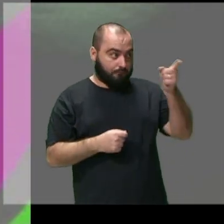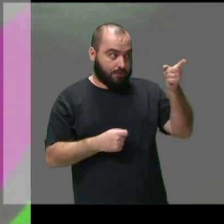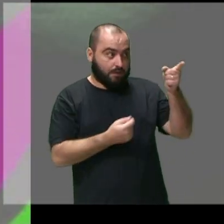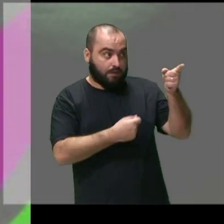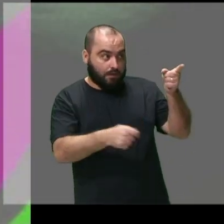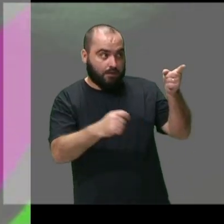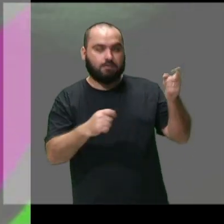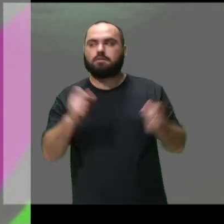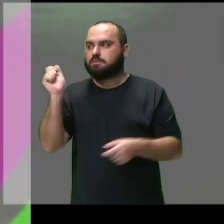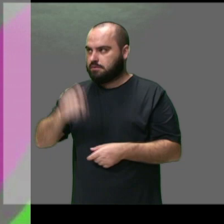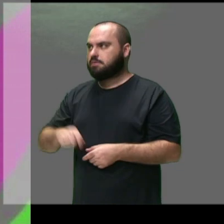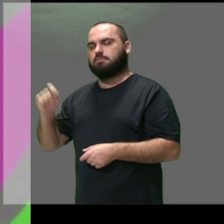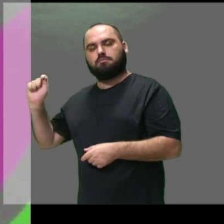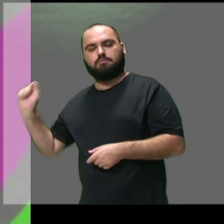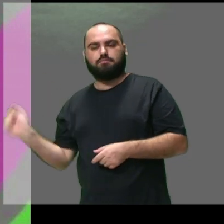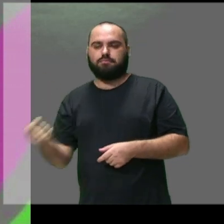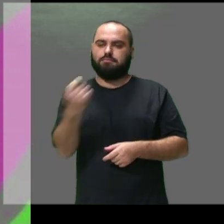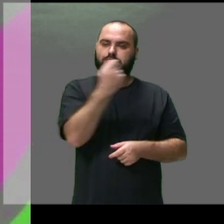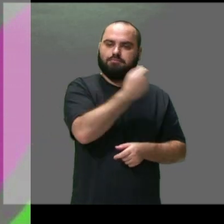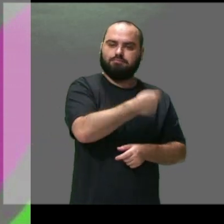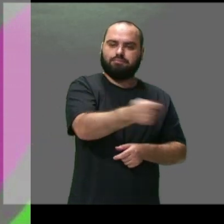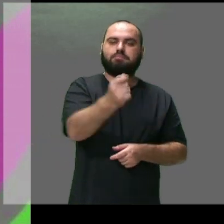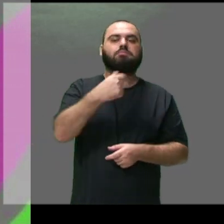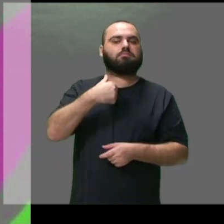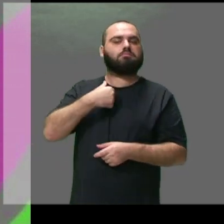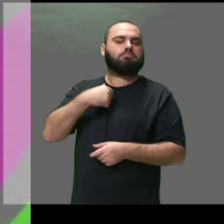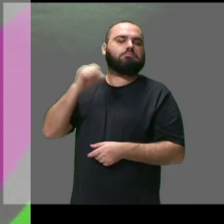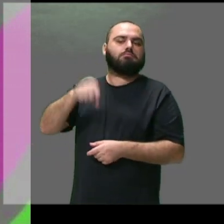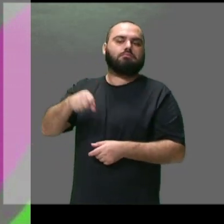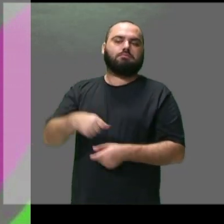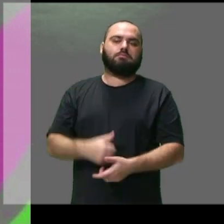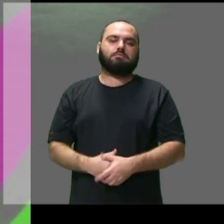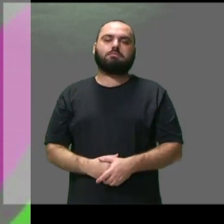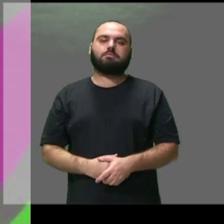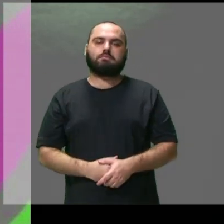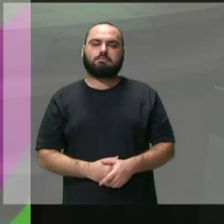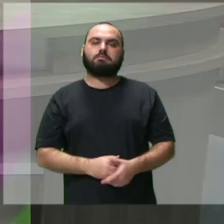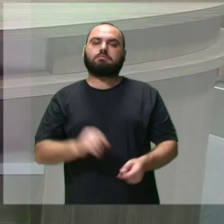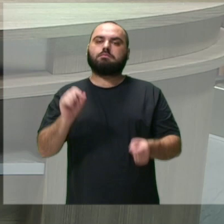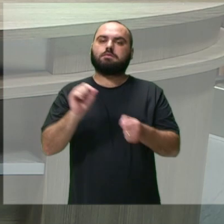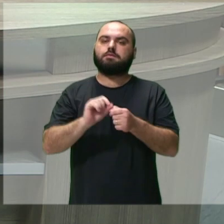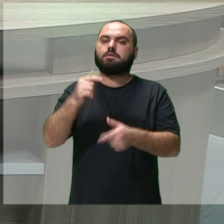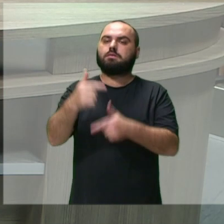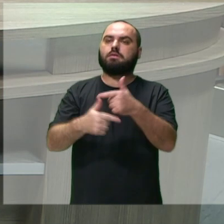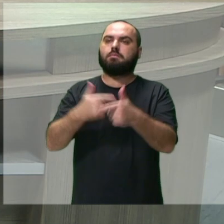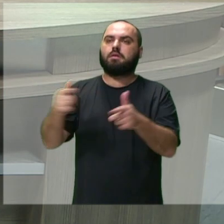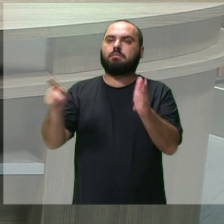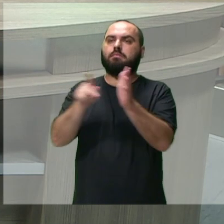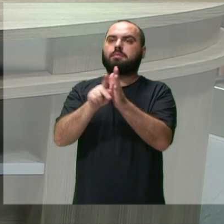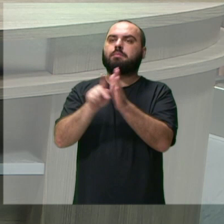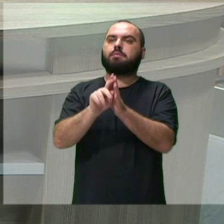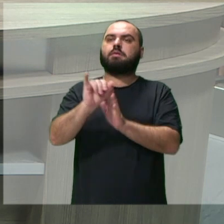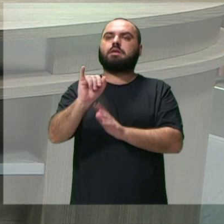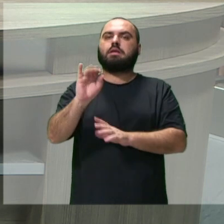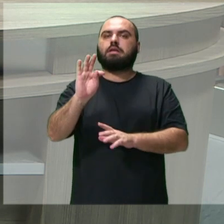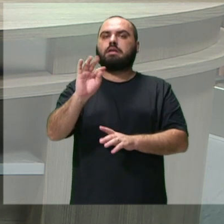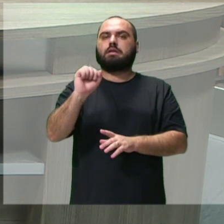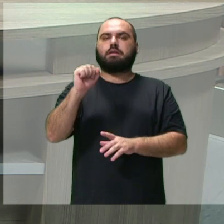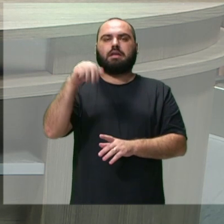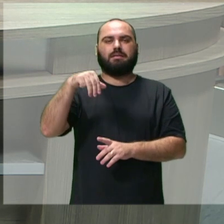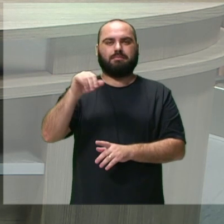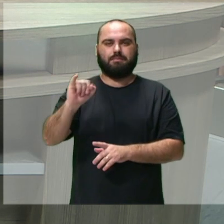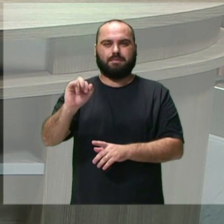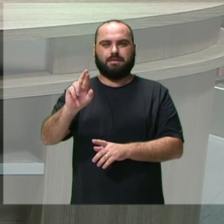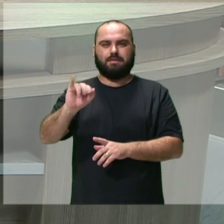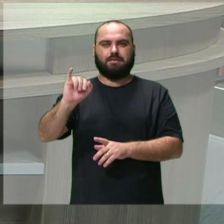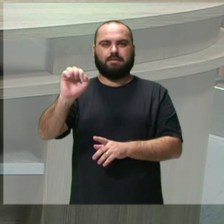tênis. Jogo tênis. Então, eu desenvolvi um trabalho para o Itamirim e a ideia